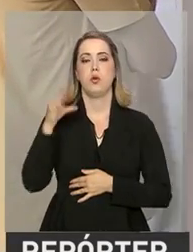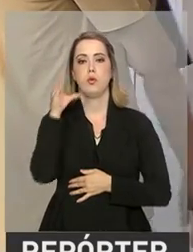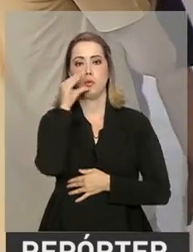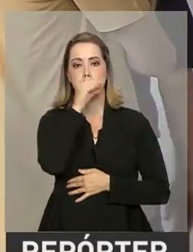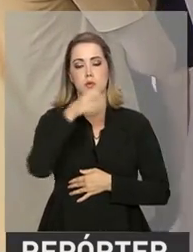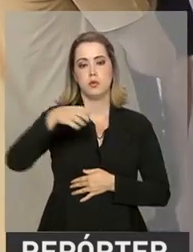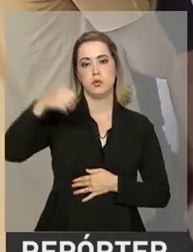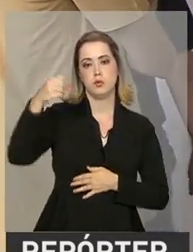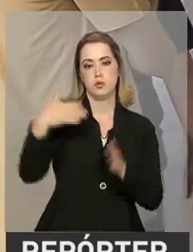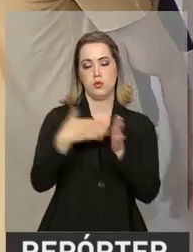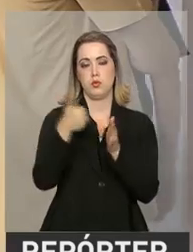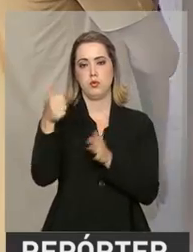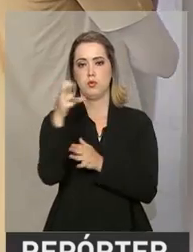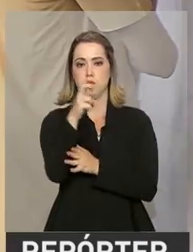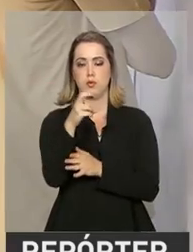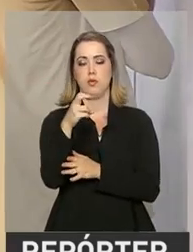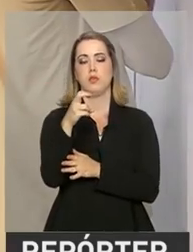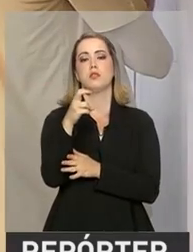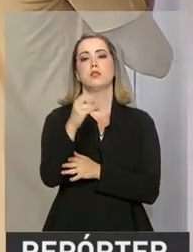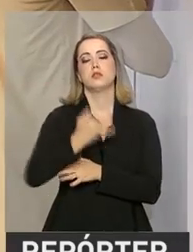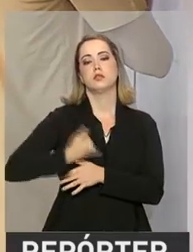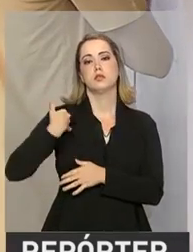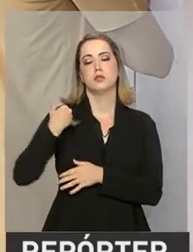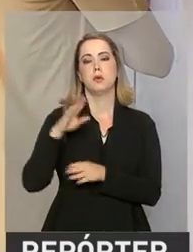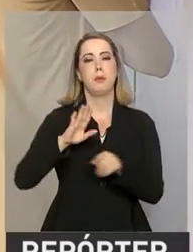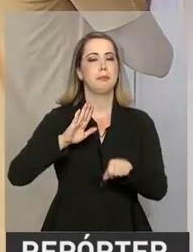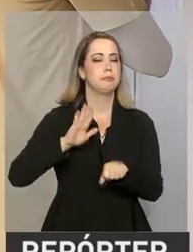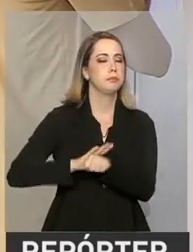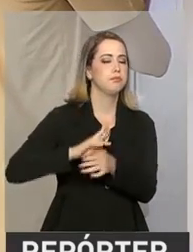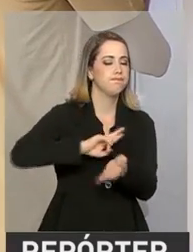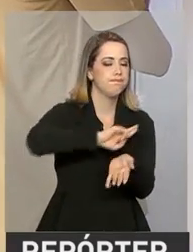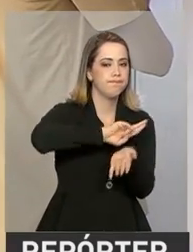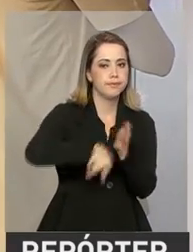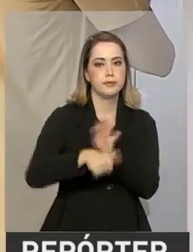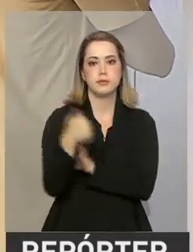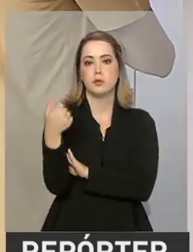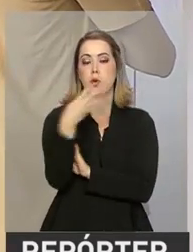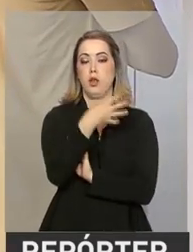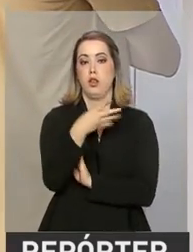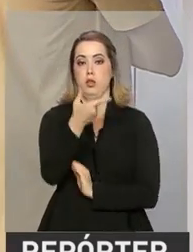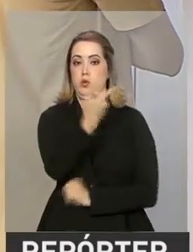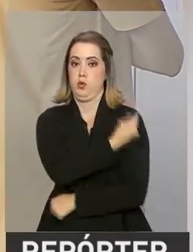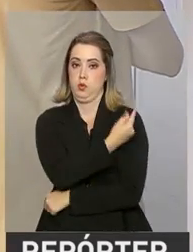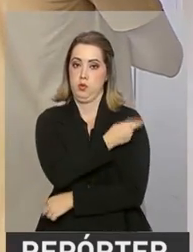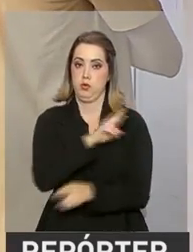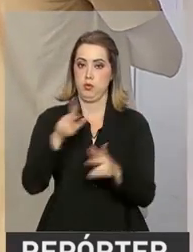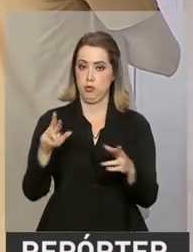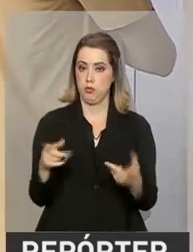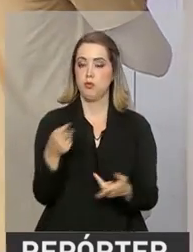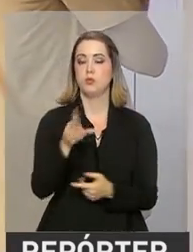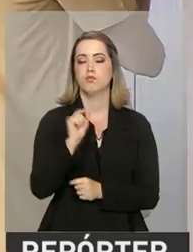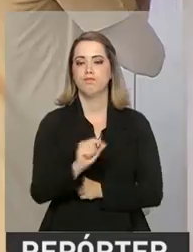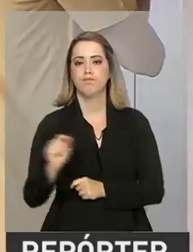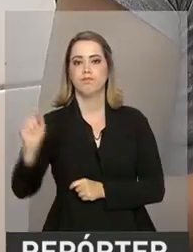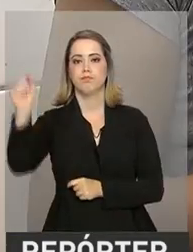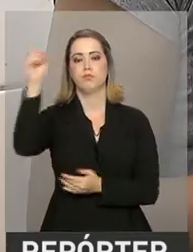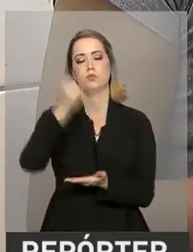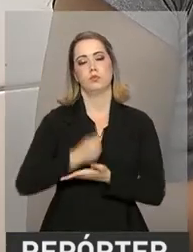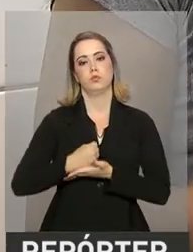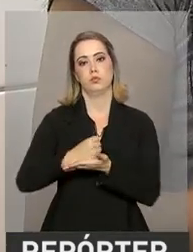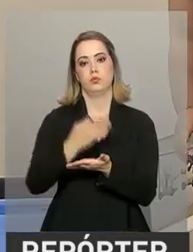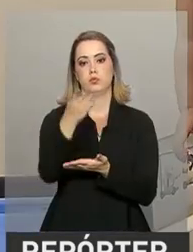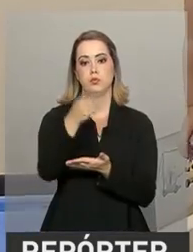Ao todo, mais de 19 milhões de doses extras de 14 vacinas estão sendo disponibilizadas em todo o país.